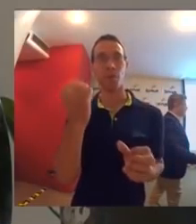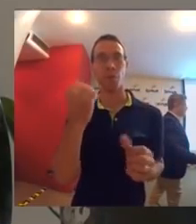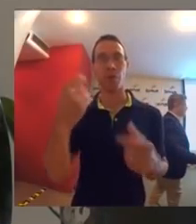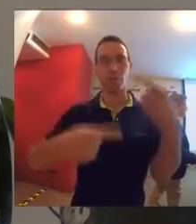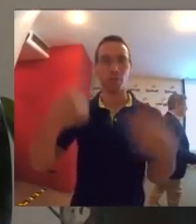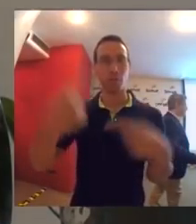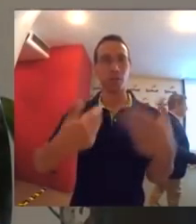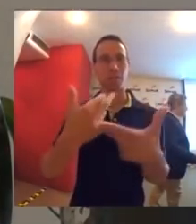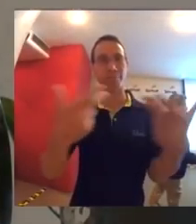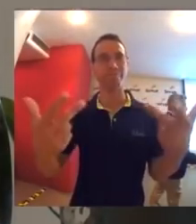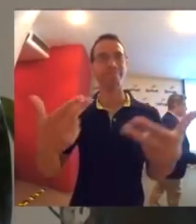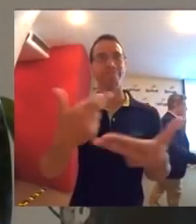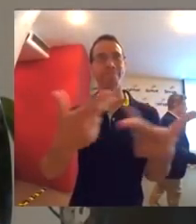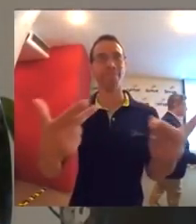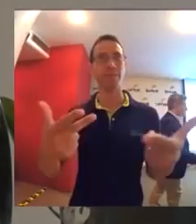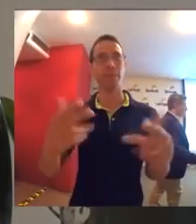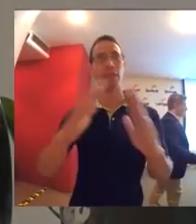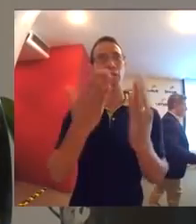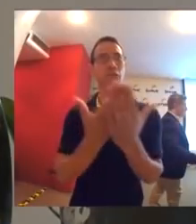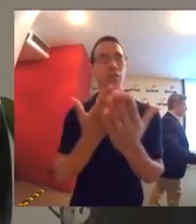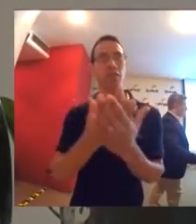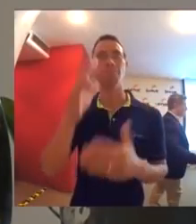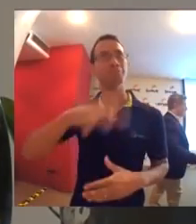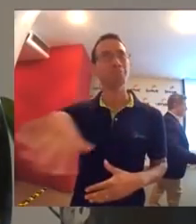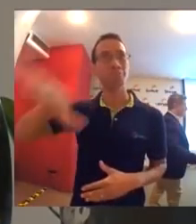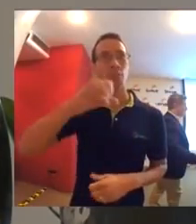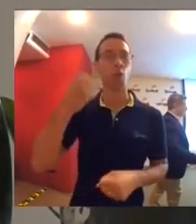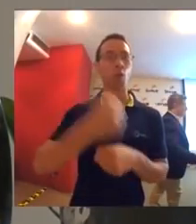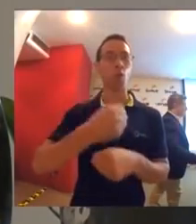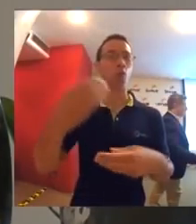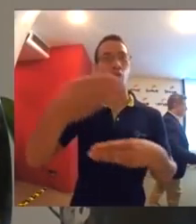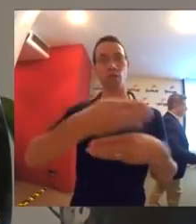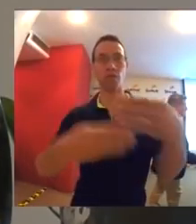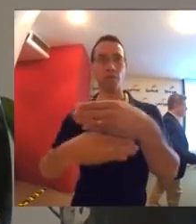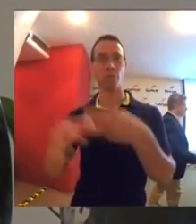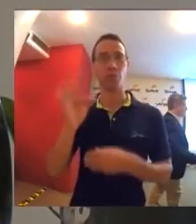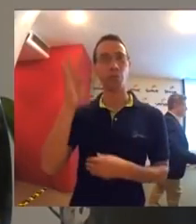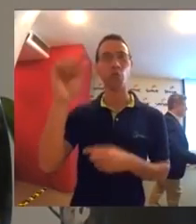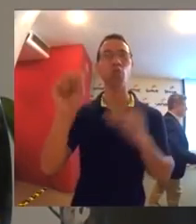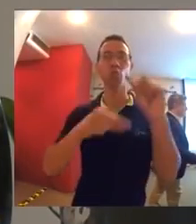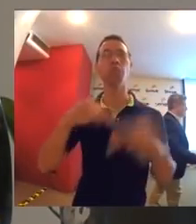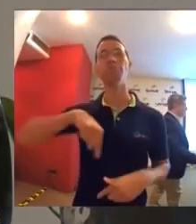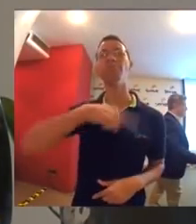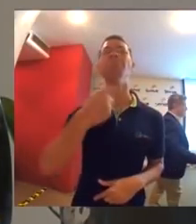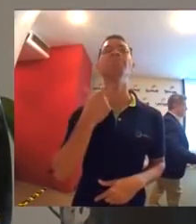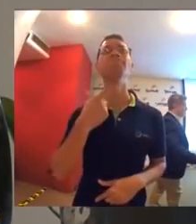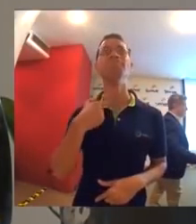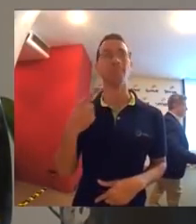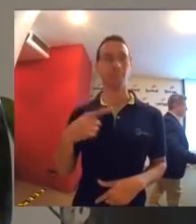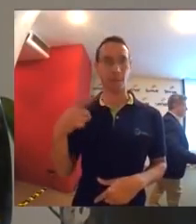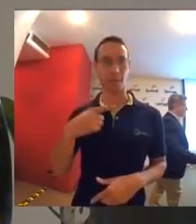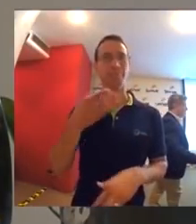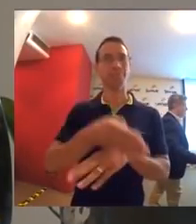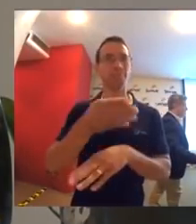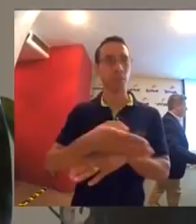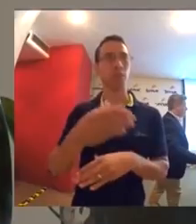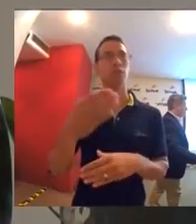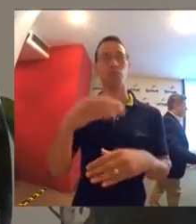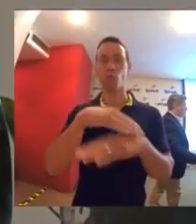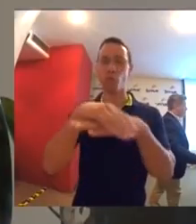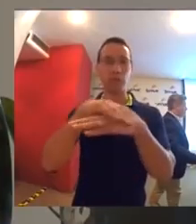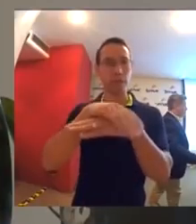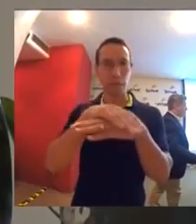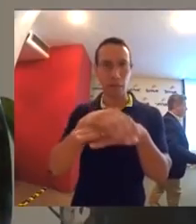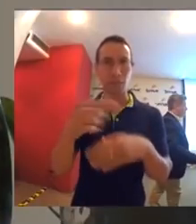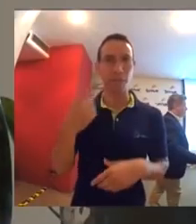busca de repensar a ação educacional do Senac, construir a educação no futuro que a gente deseja. Então, a gente tem colaborativamente conversado,